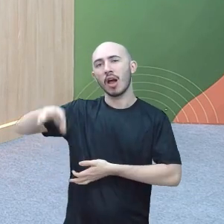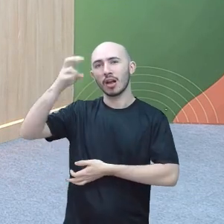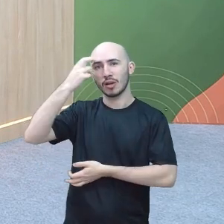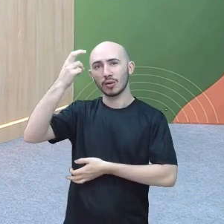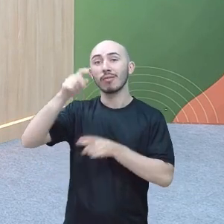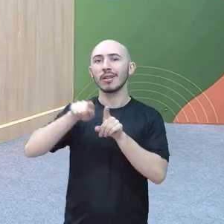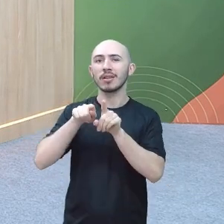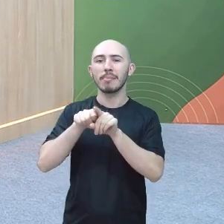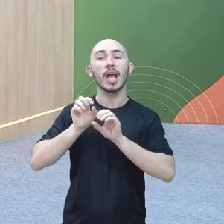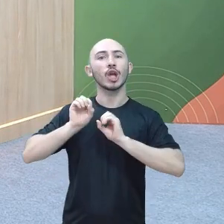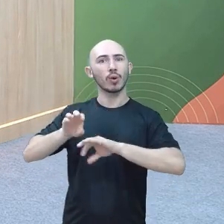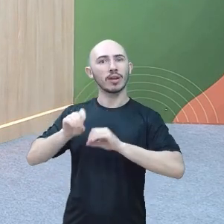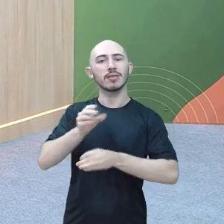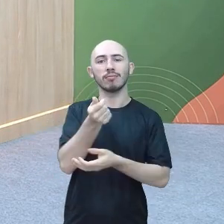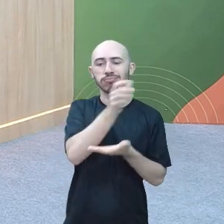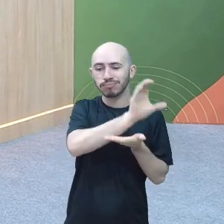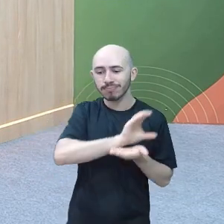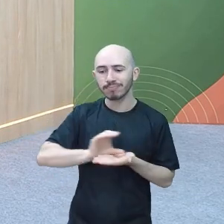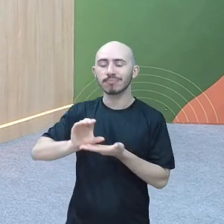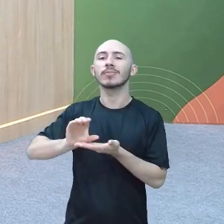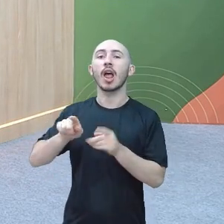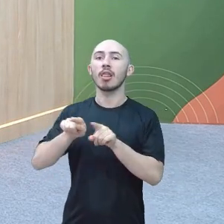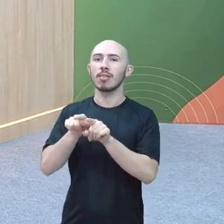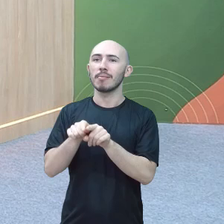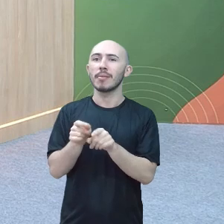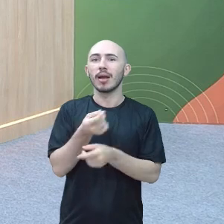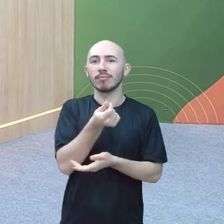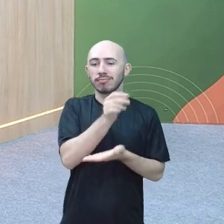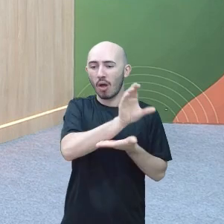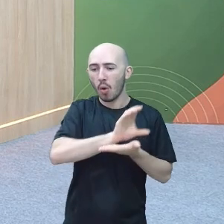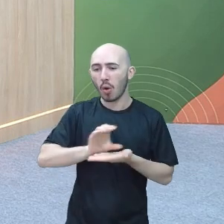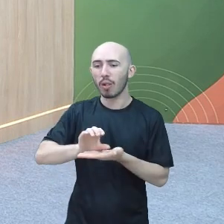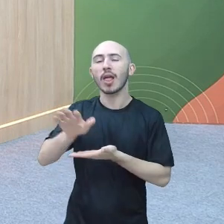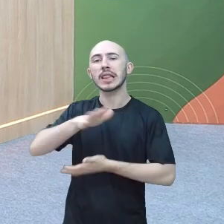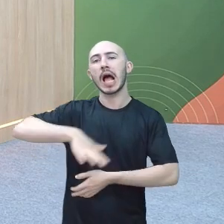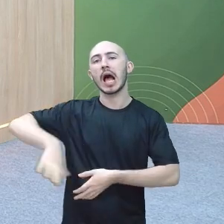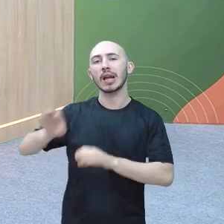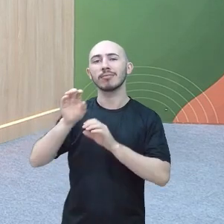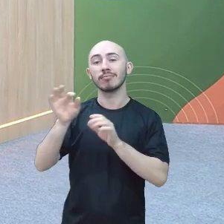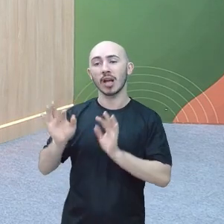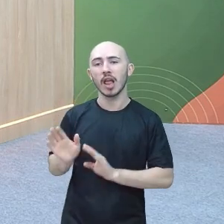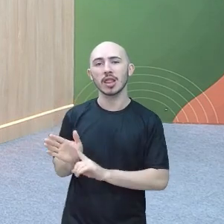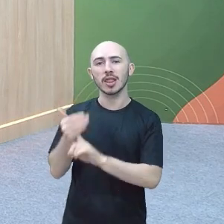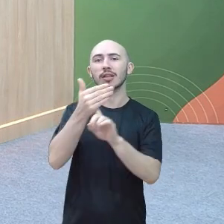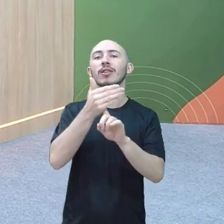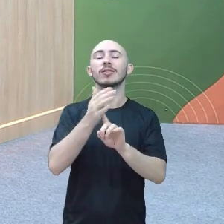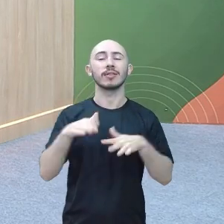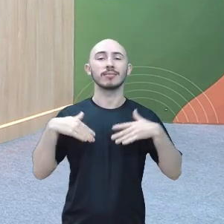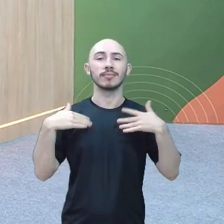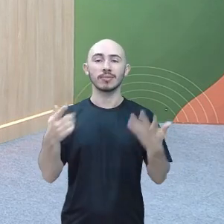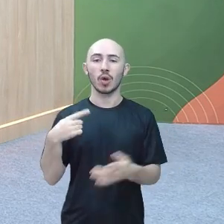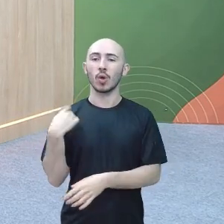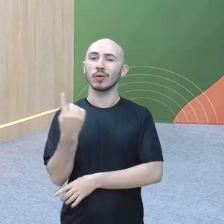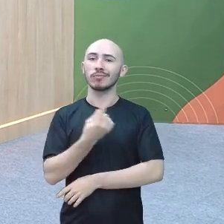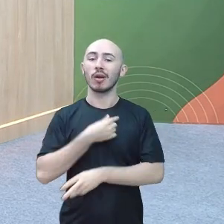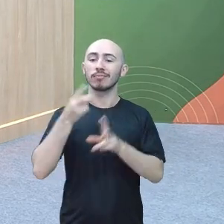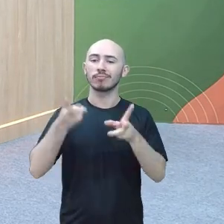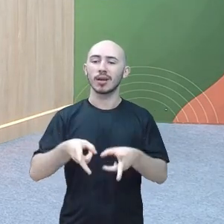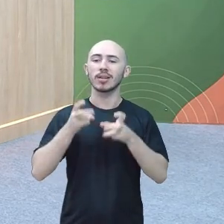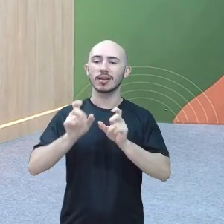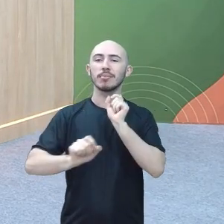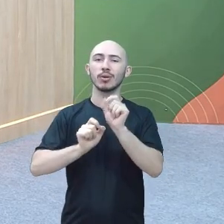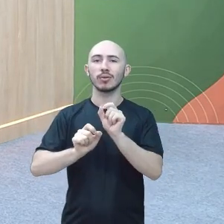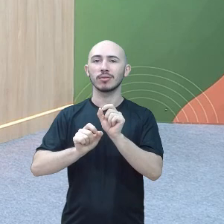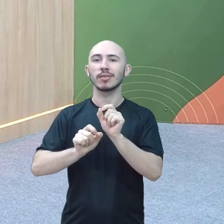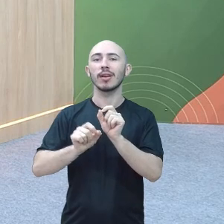em educação e passa a investir em tecnologia. Isso faz com que a gente veja a Coreia do